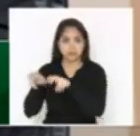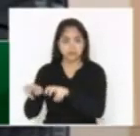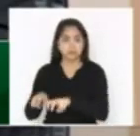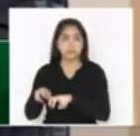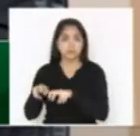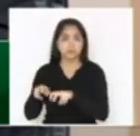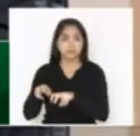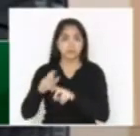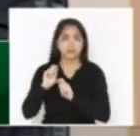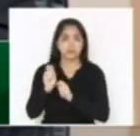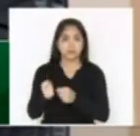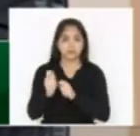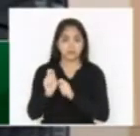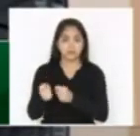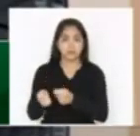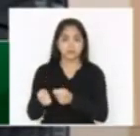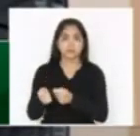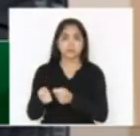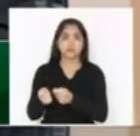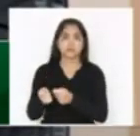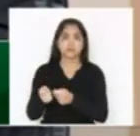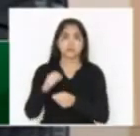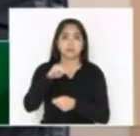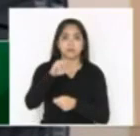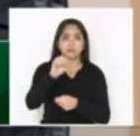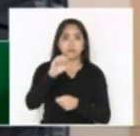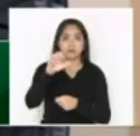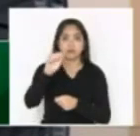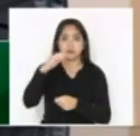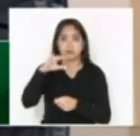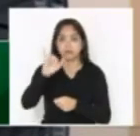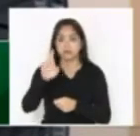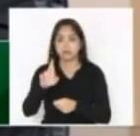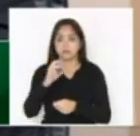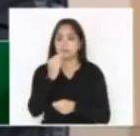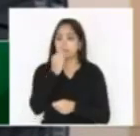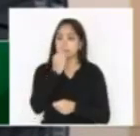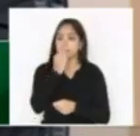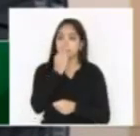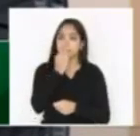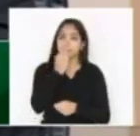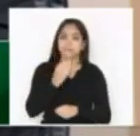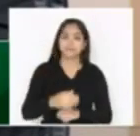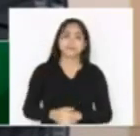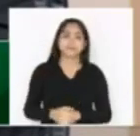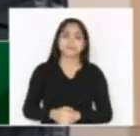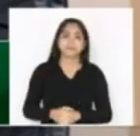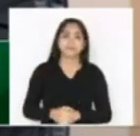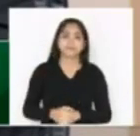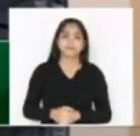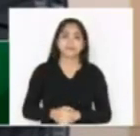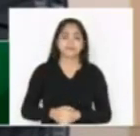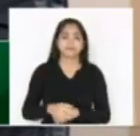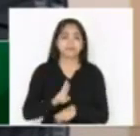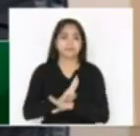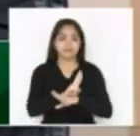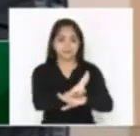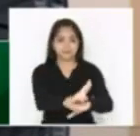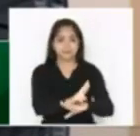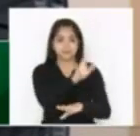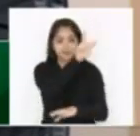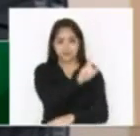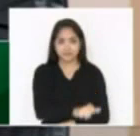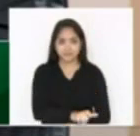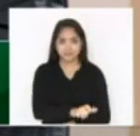da Pesca, Moacir Sopelsa. Neste ato, representando o excelentíssimo senhor governador